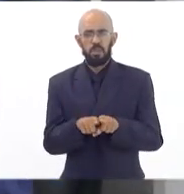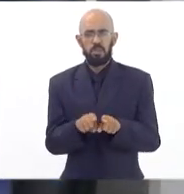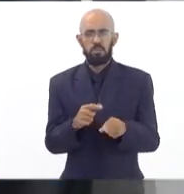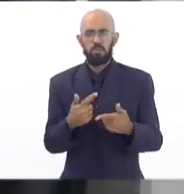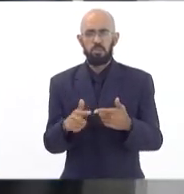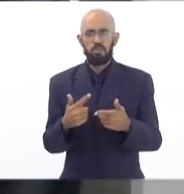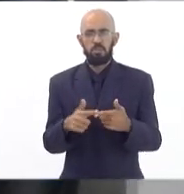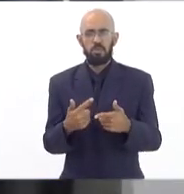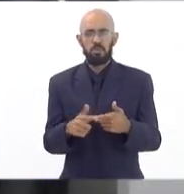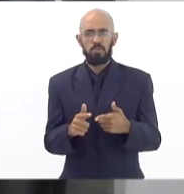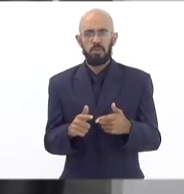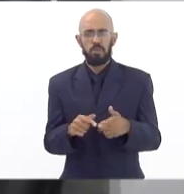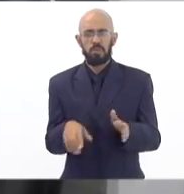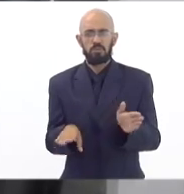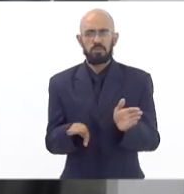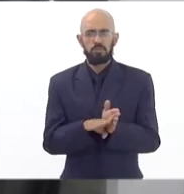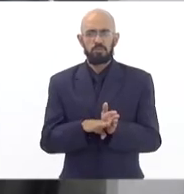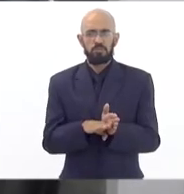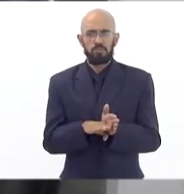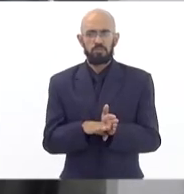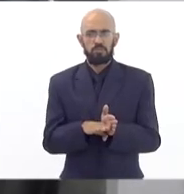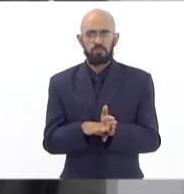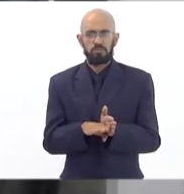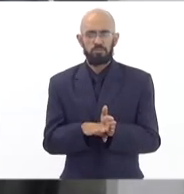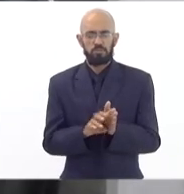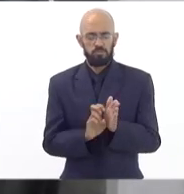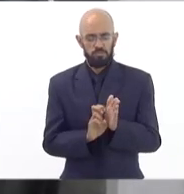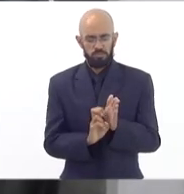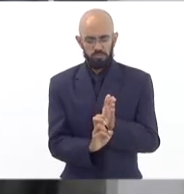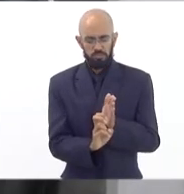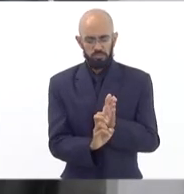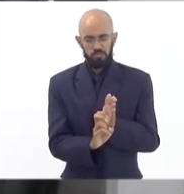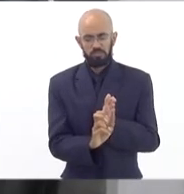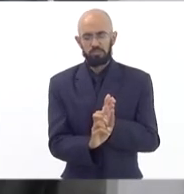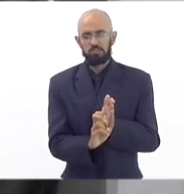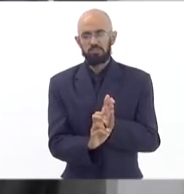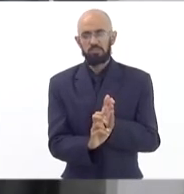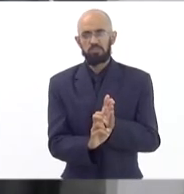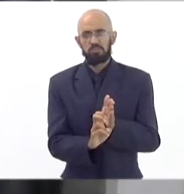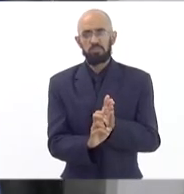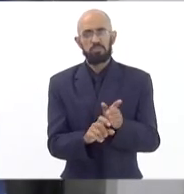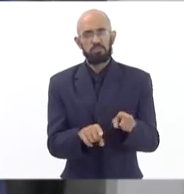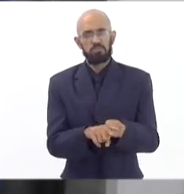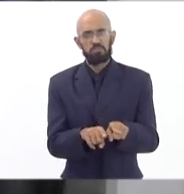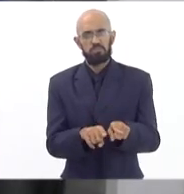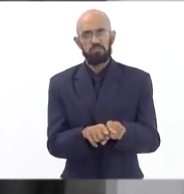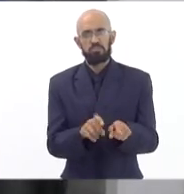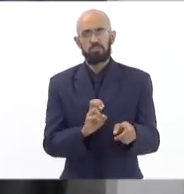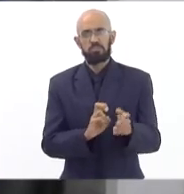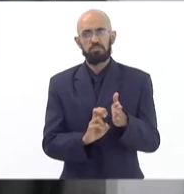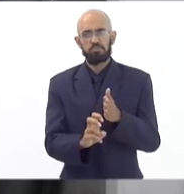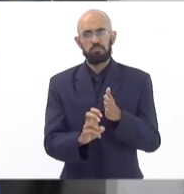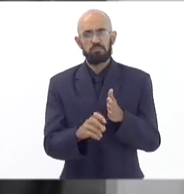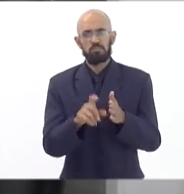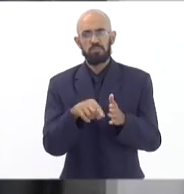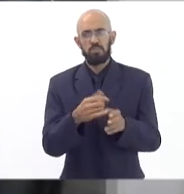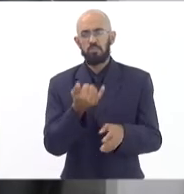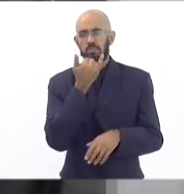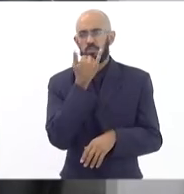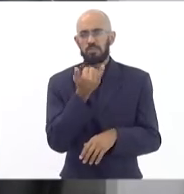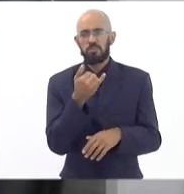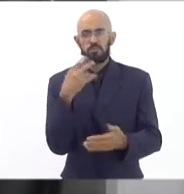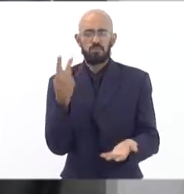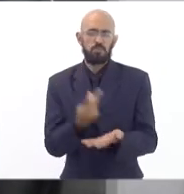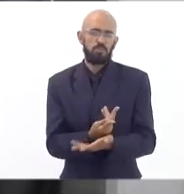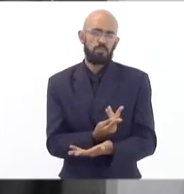das estações e os trens na questão dos Desastres que